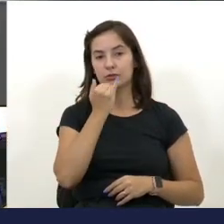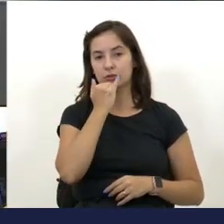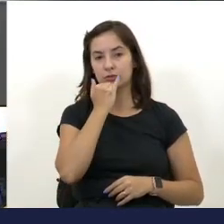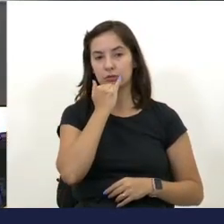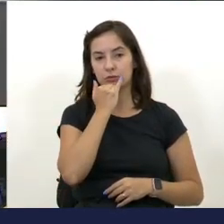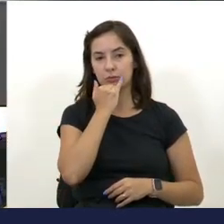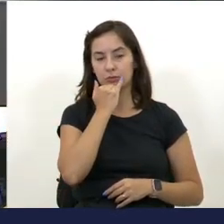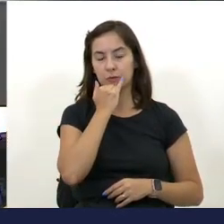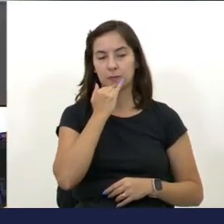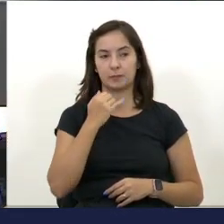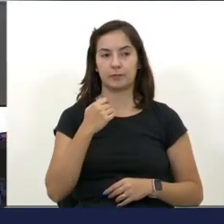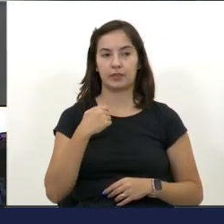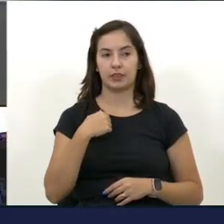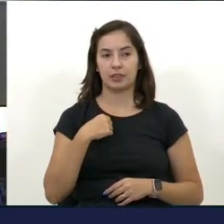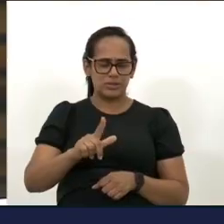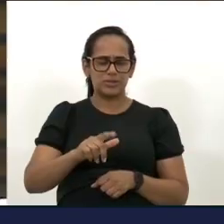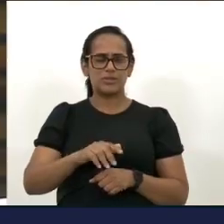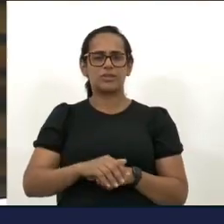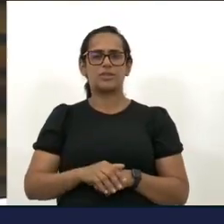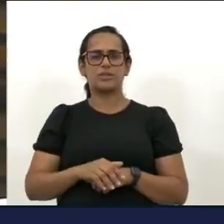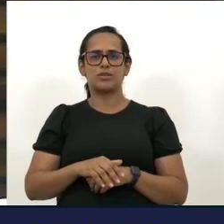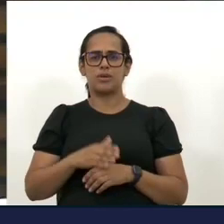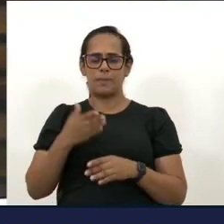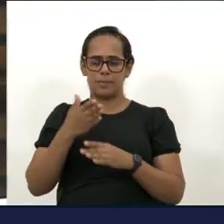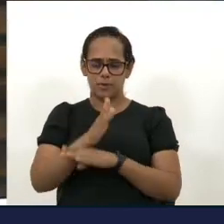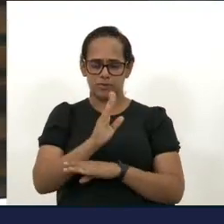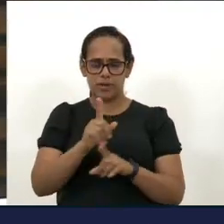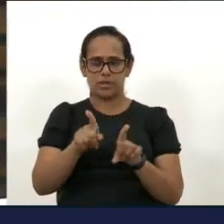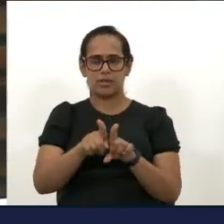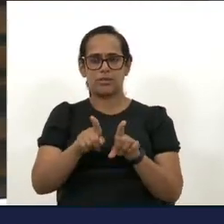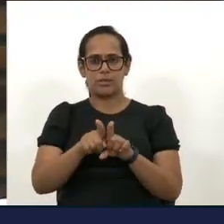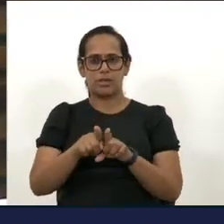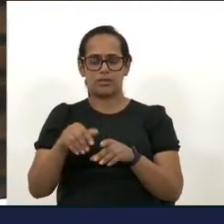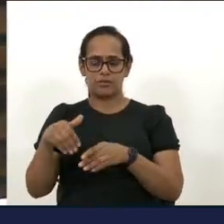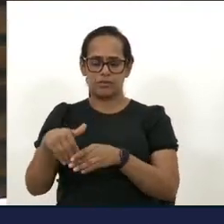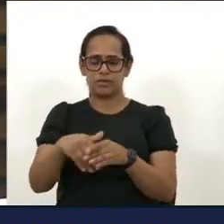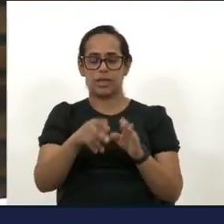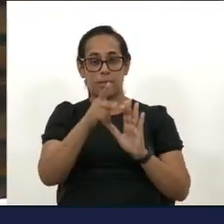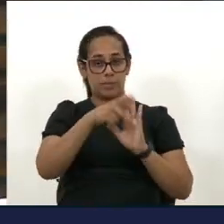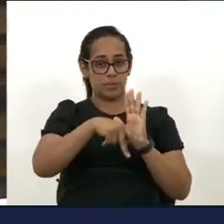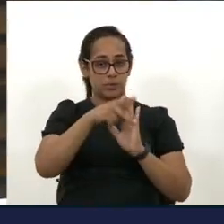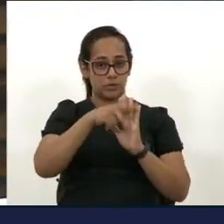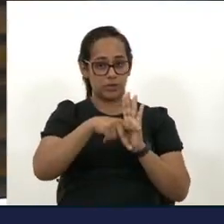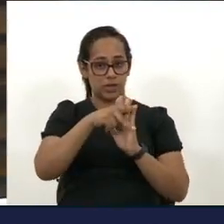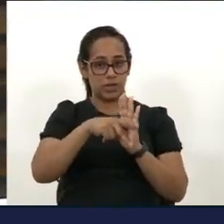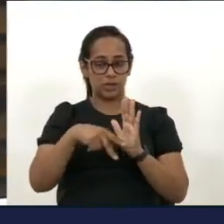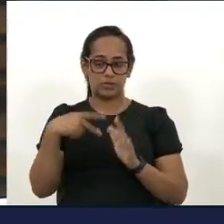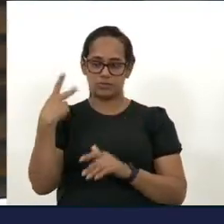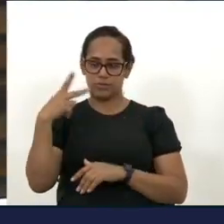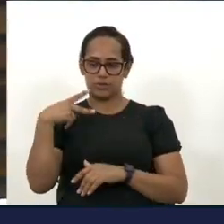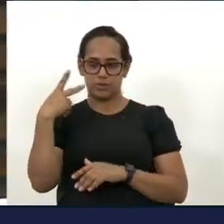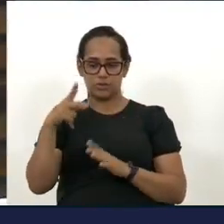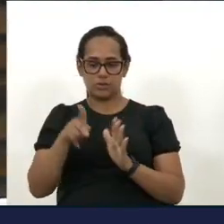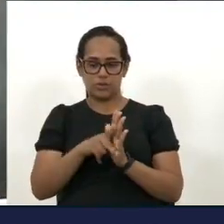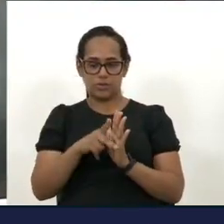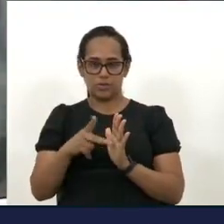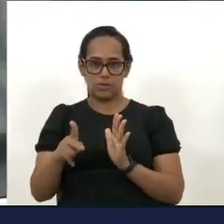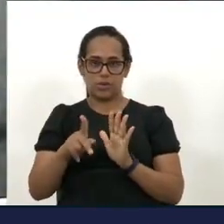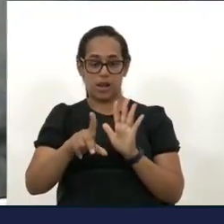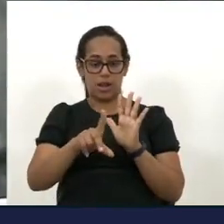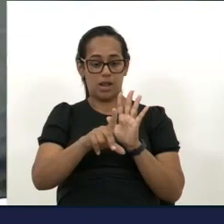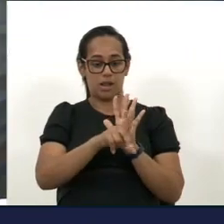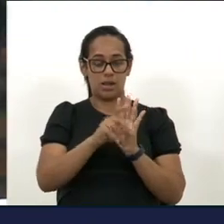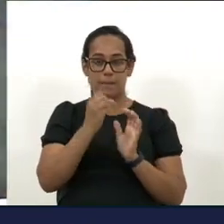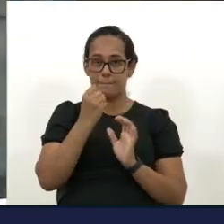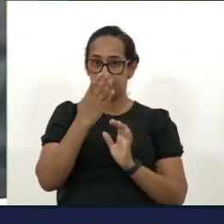de 2024 logo depois da sessão extraordinária que aprovou o orçamento Municipal o presidente da Câmara